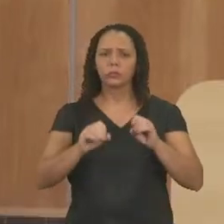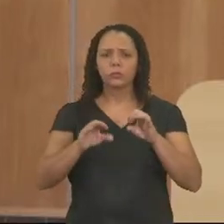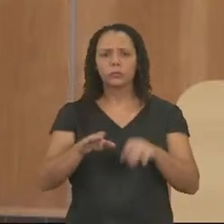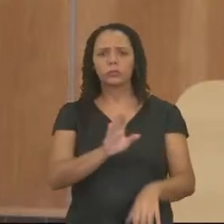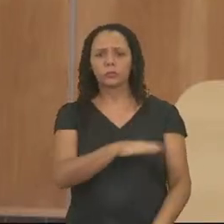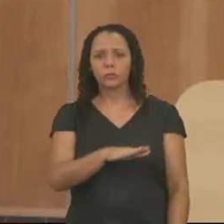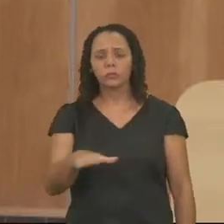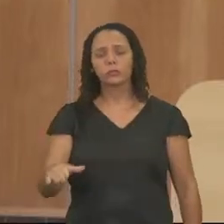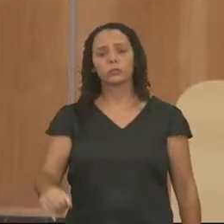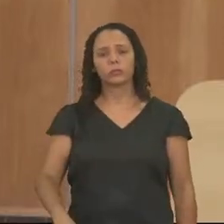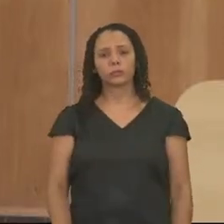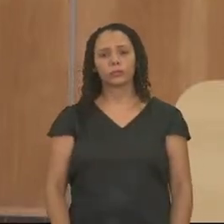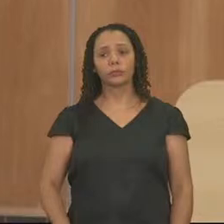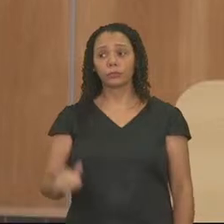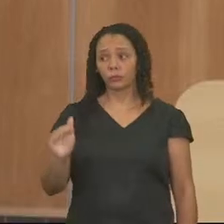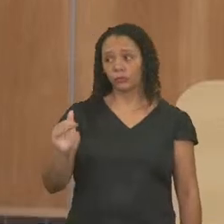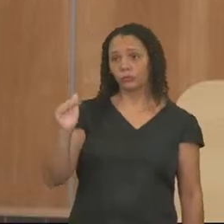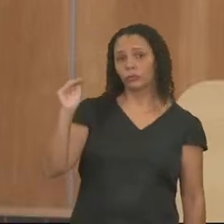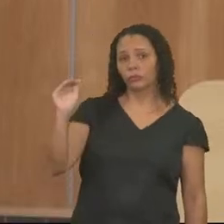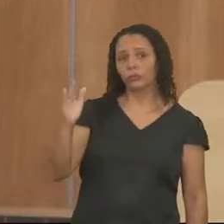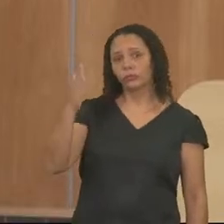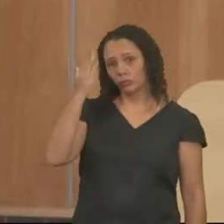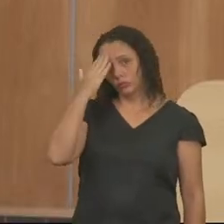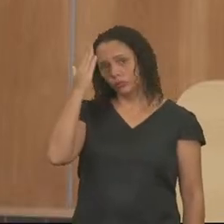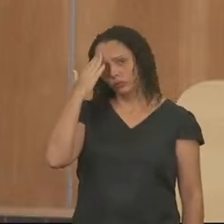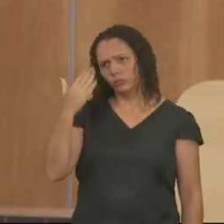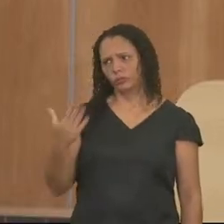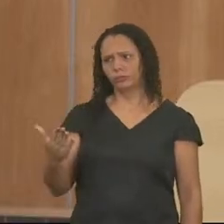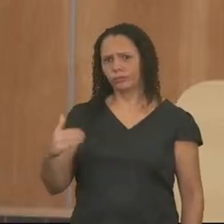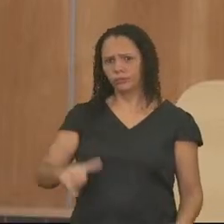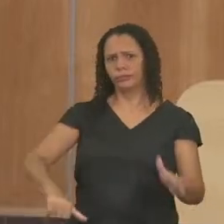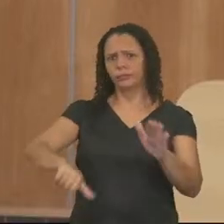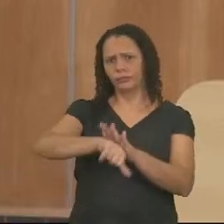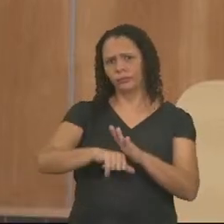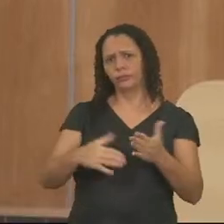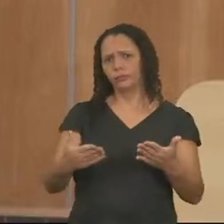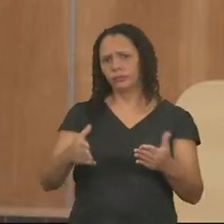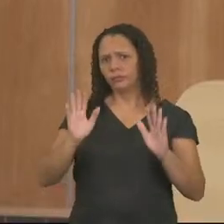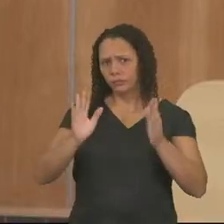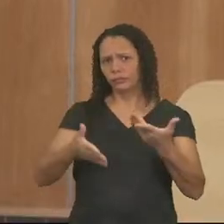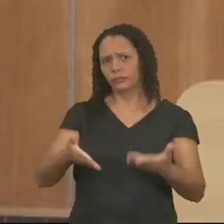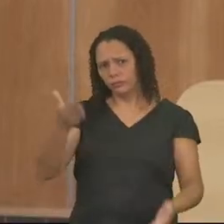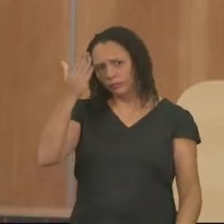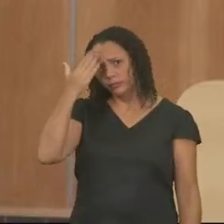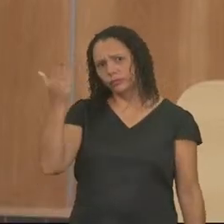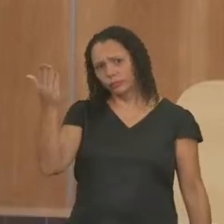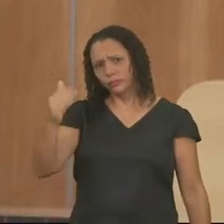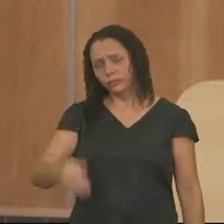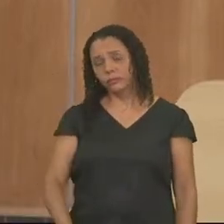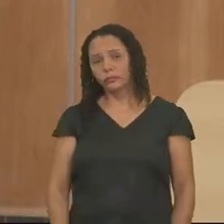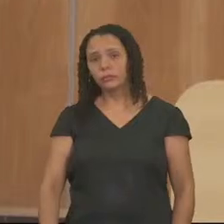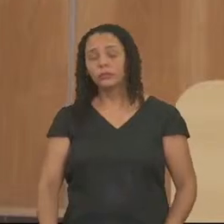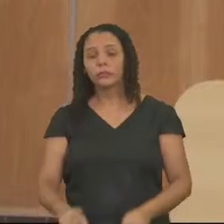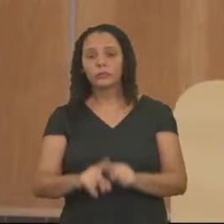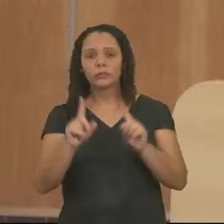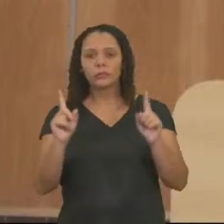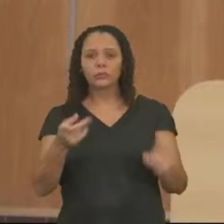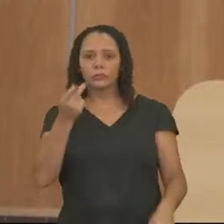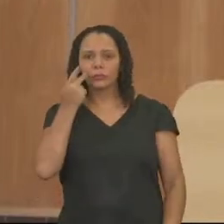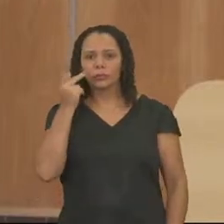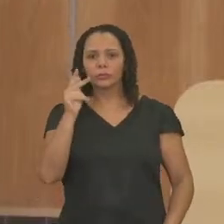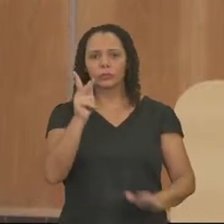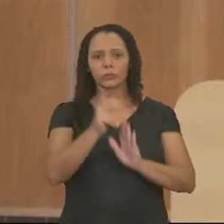quando entra. E o adulto sabe que o adulto, se fizer isso, é até crime, porque o adulto já sabe. Mas, Paulinho, eu vou